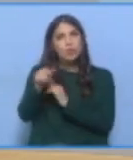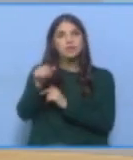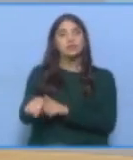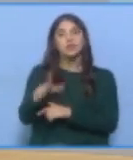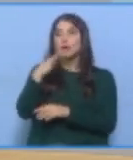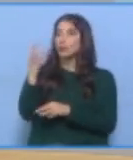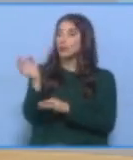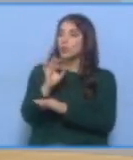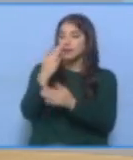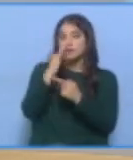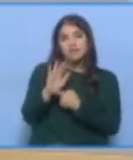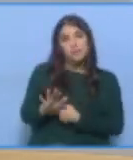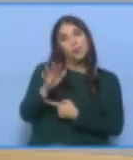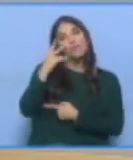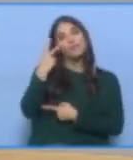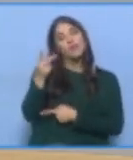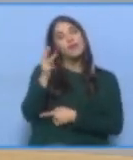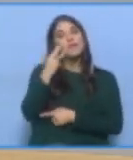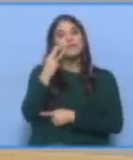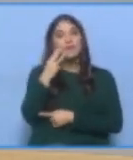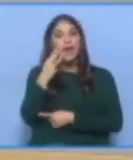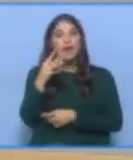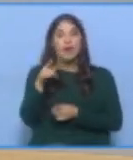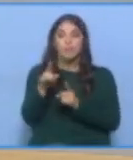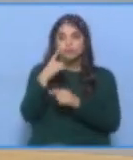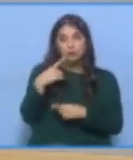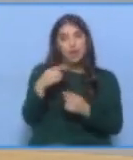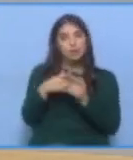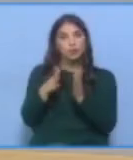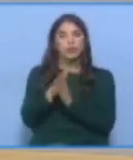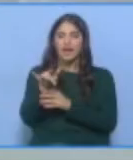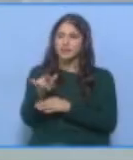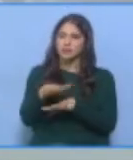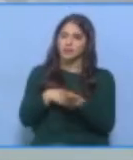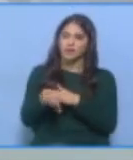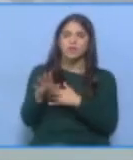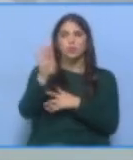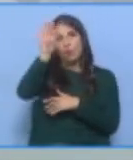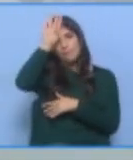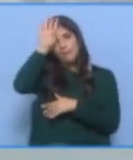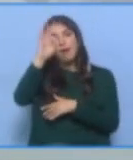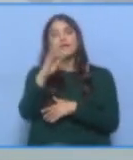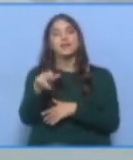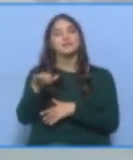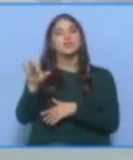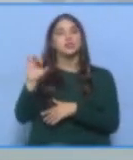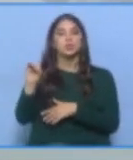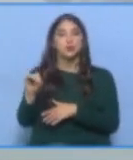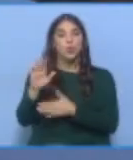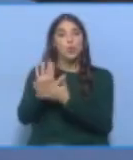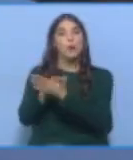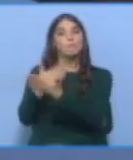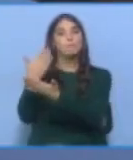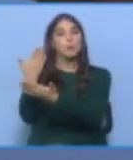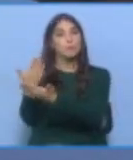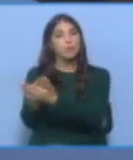pegar tudo por dentro e não apenas como de uma forma superficial. É isso que faz com que o Papa Francisco o proponha como modelo à juventude?